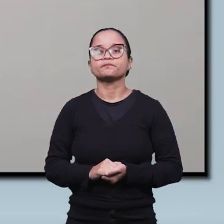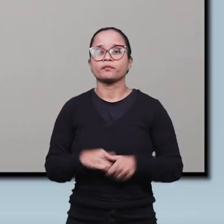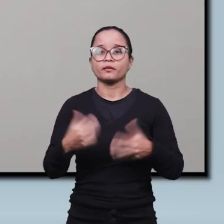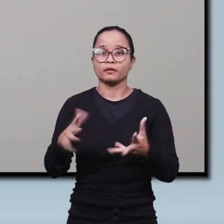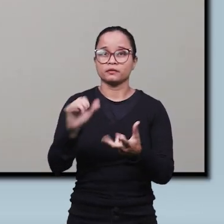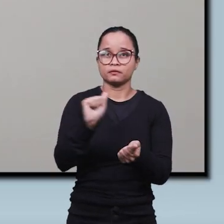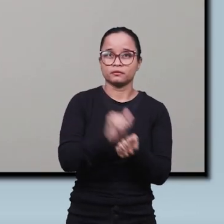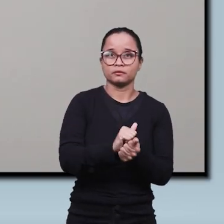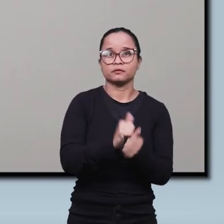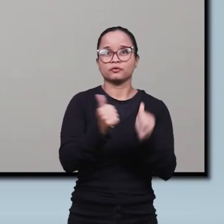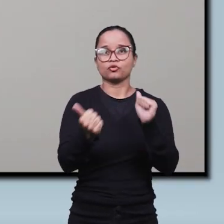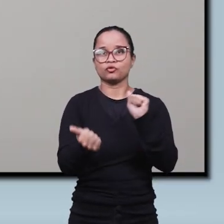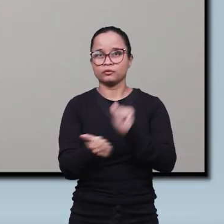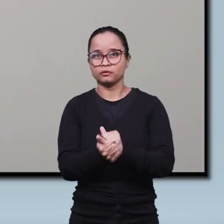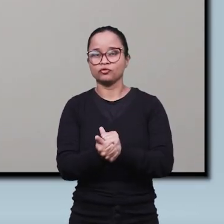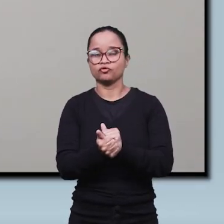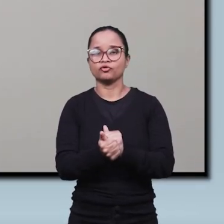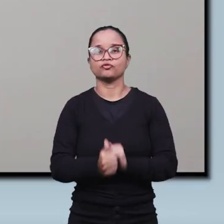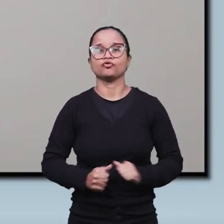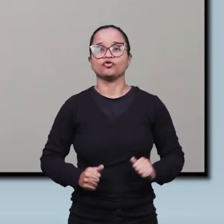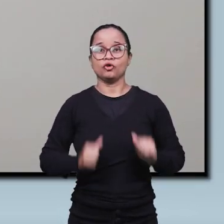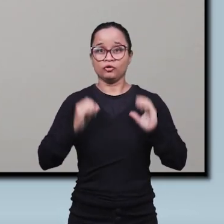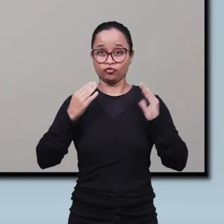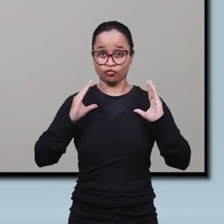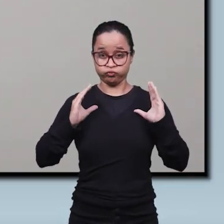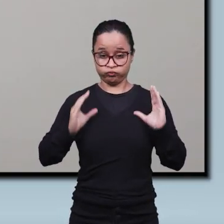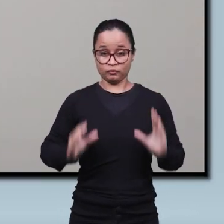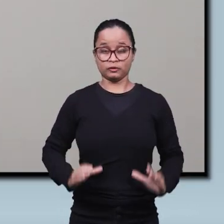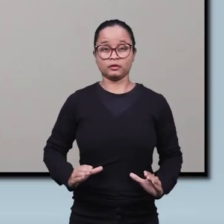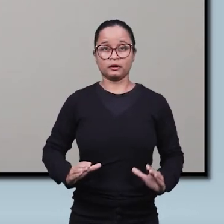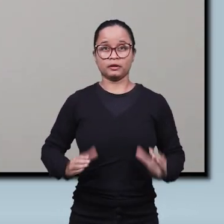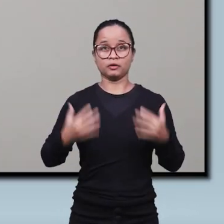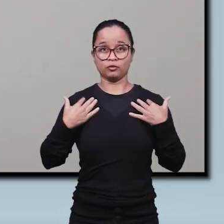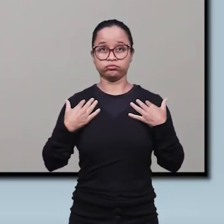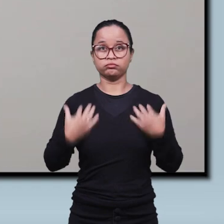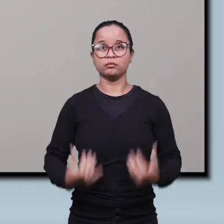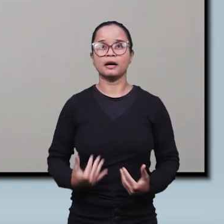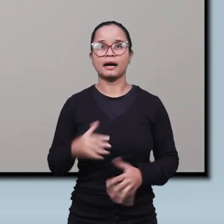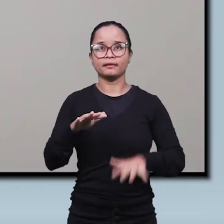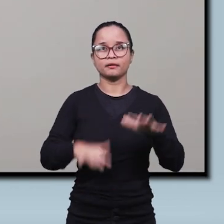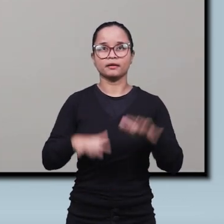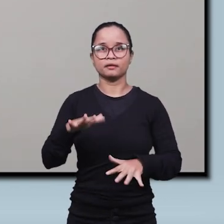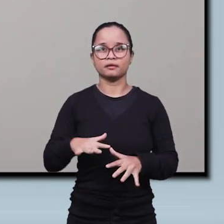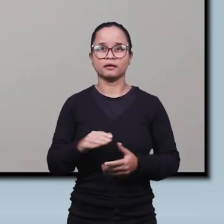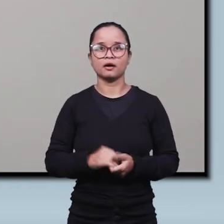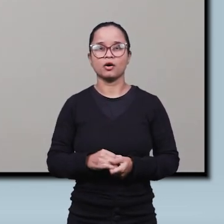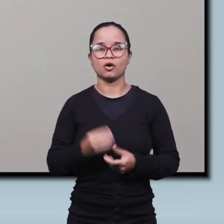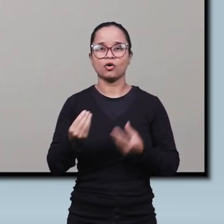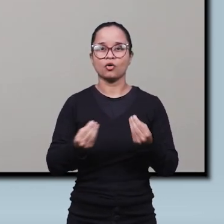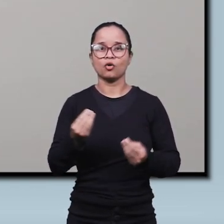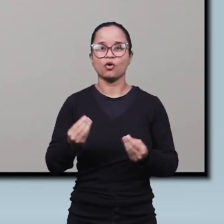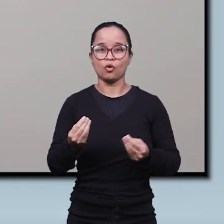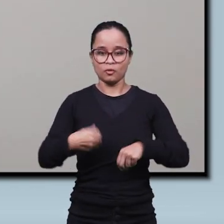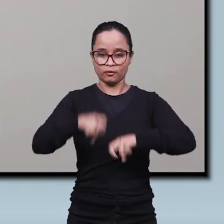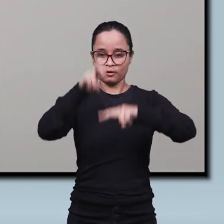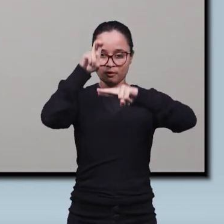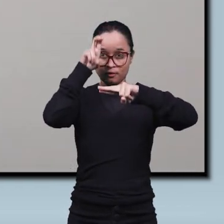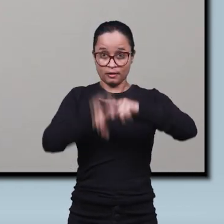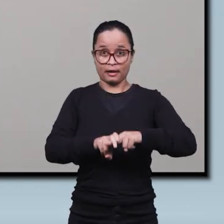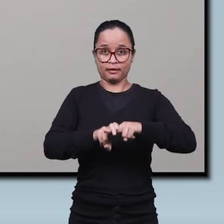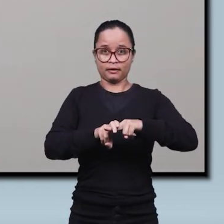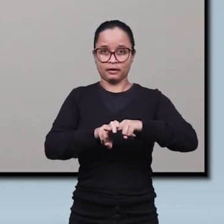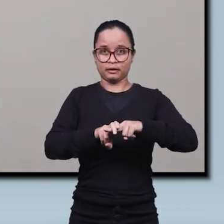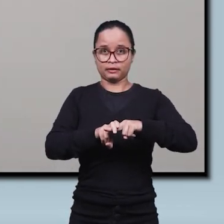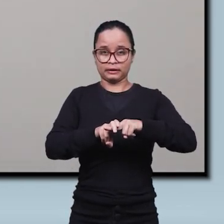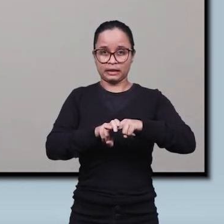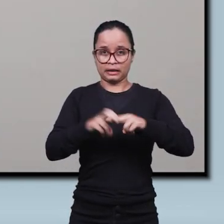Adequação postural também faz parte de tecnologia assistiva. Muitas vezes um suporte da cadeira para